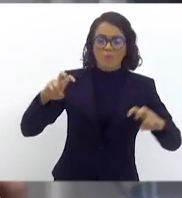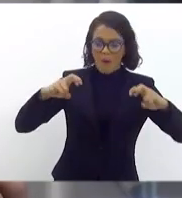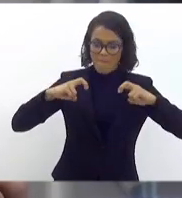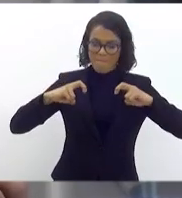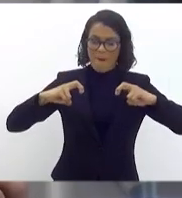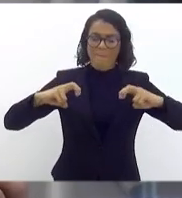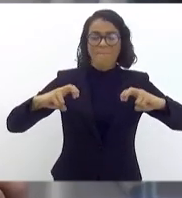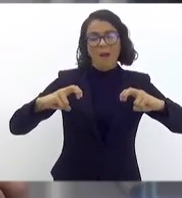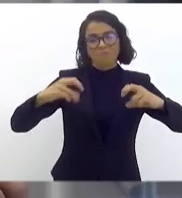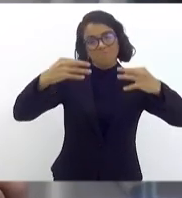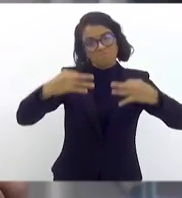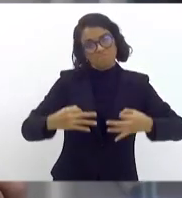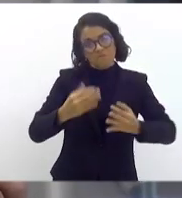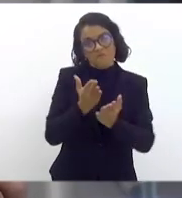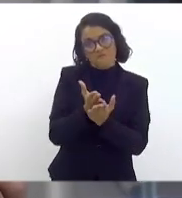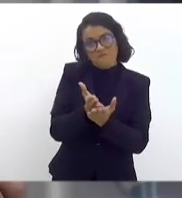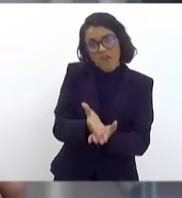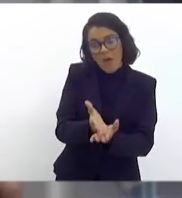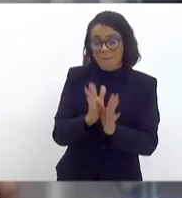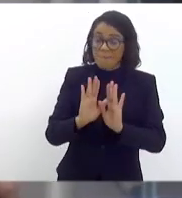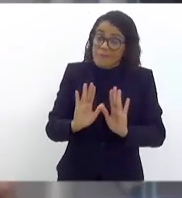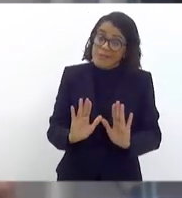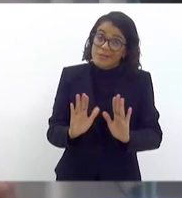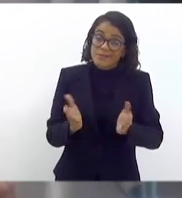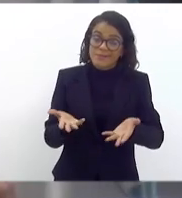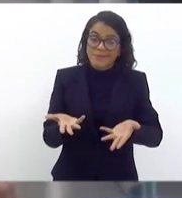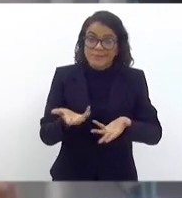tão profícua como gostaríamos. Mas